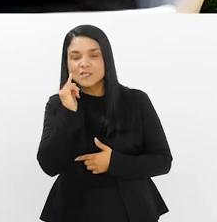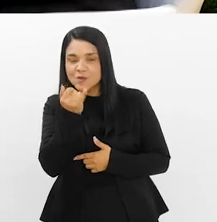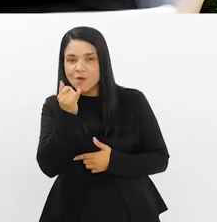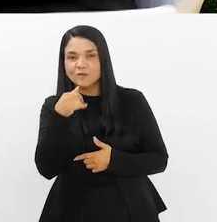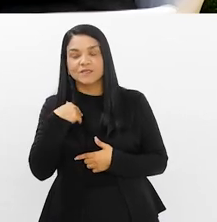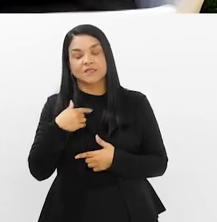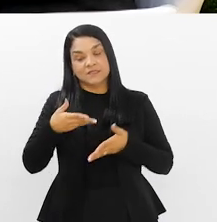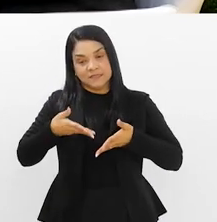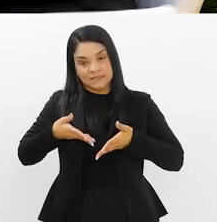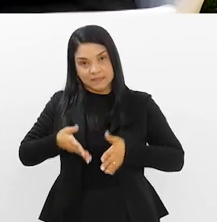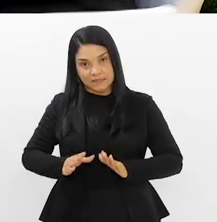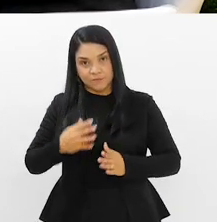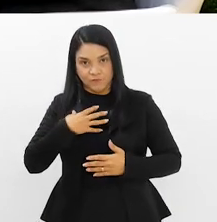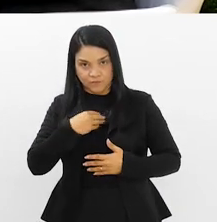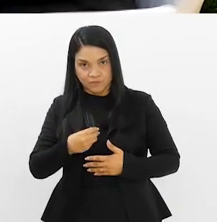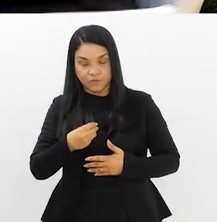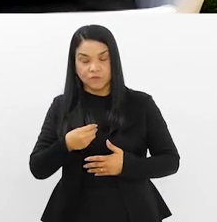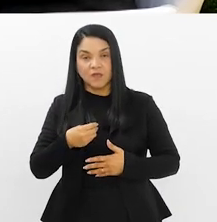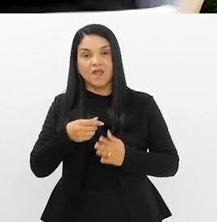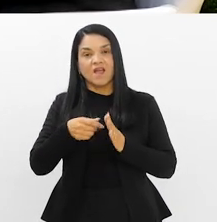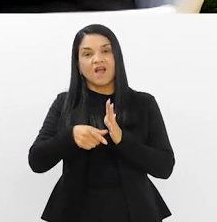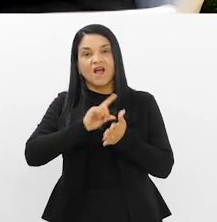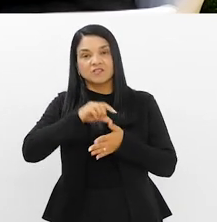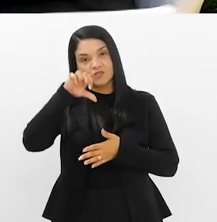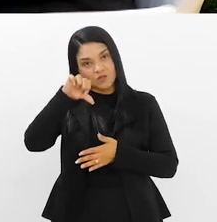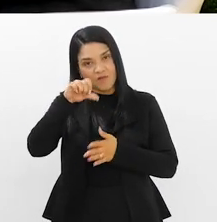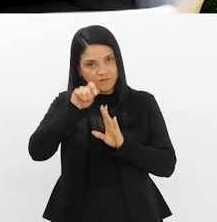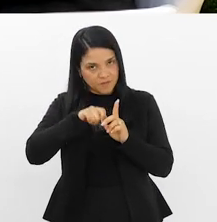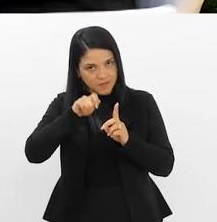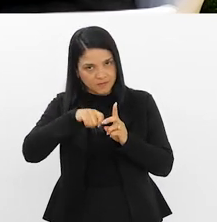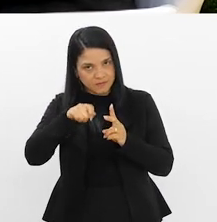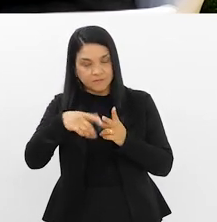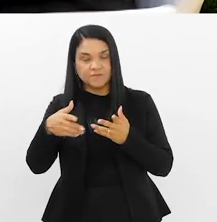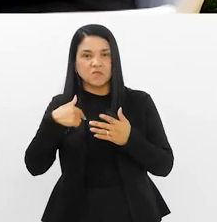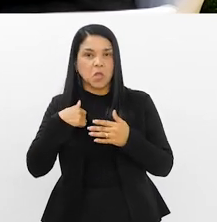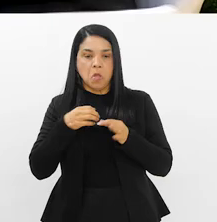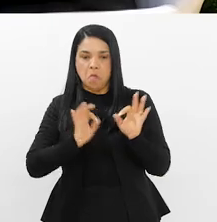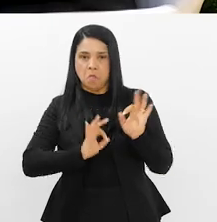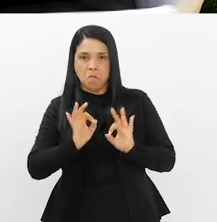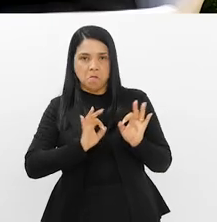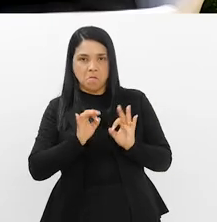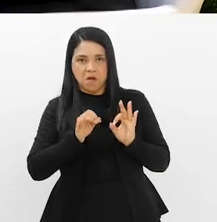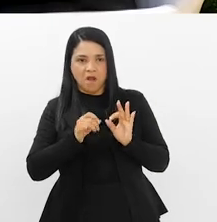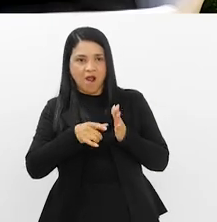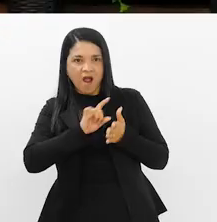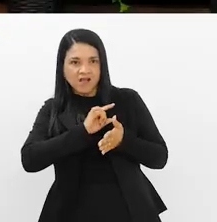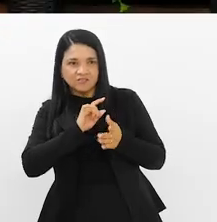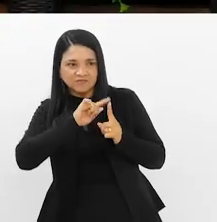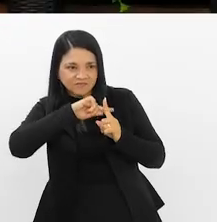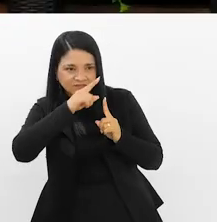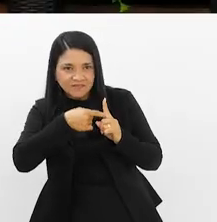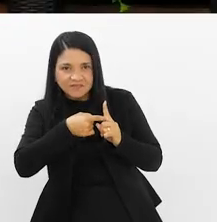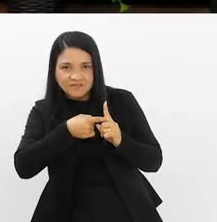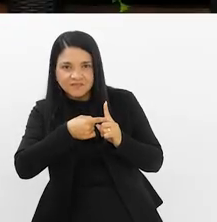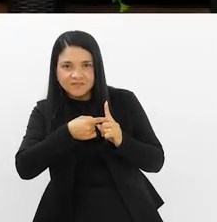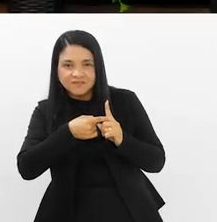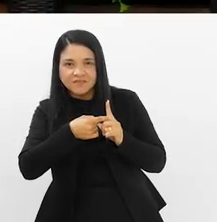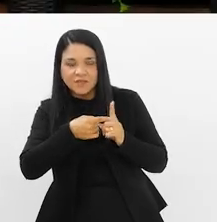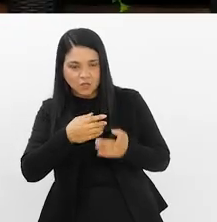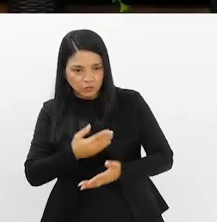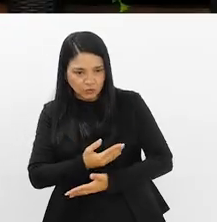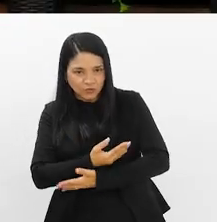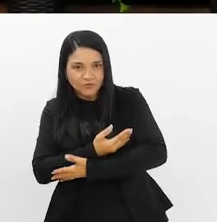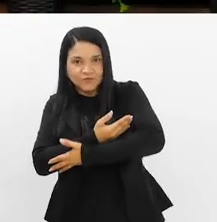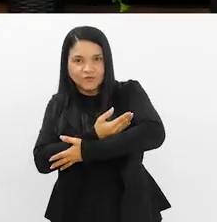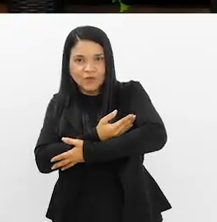gente. Nasceram prematuros. Então, assim, você não se prepara para engravidar e sair da maternidade sem carregar